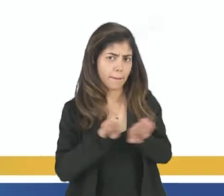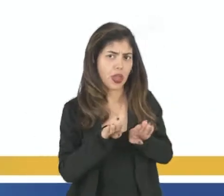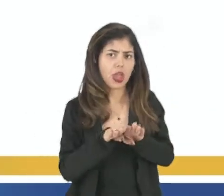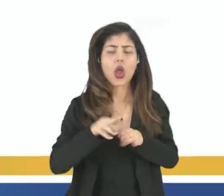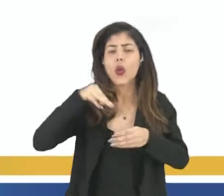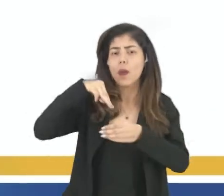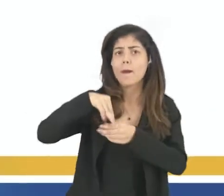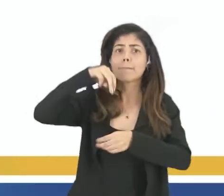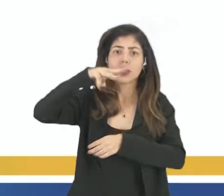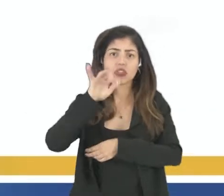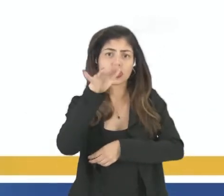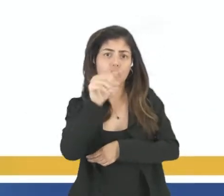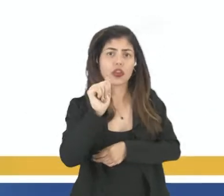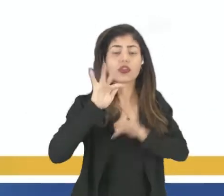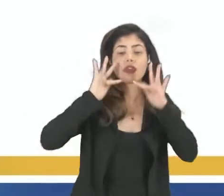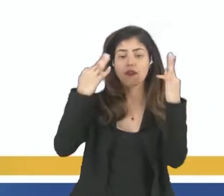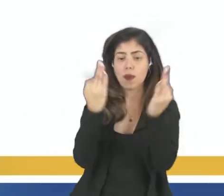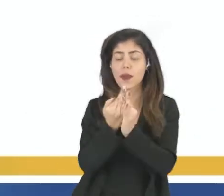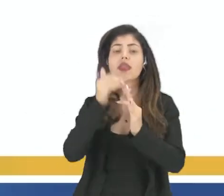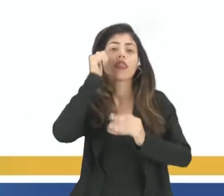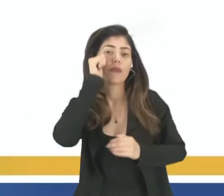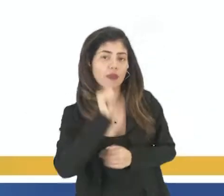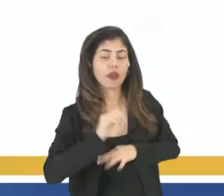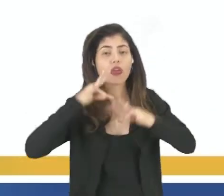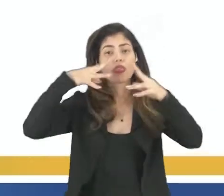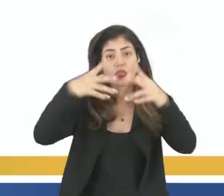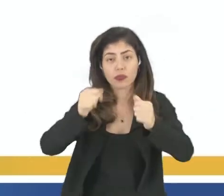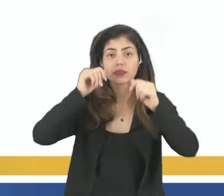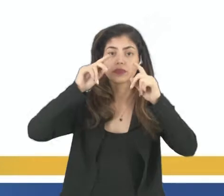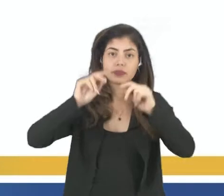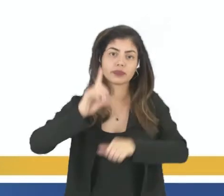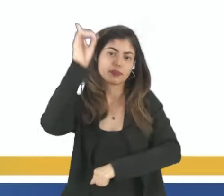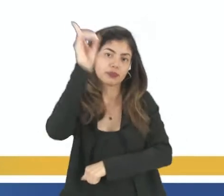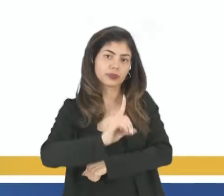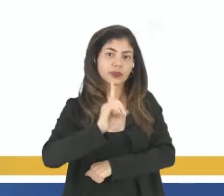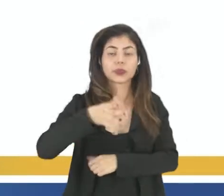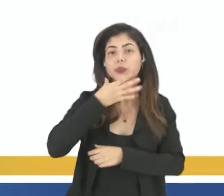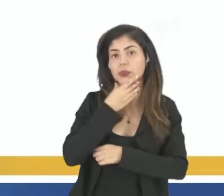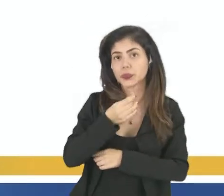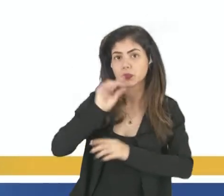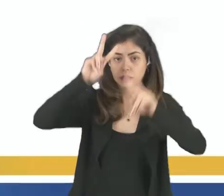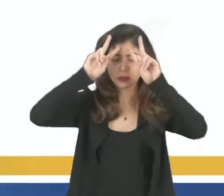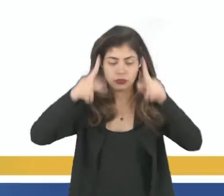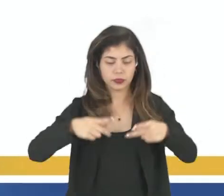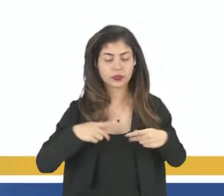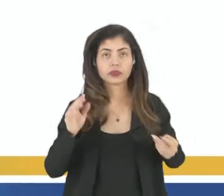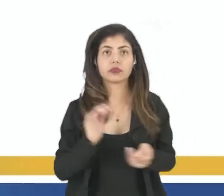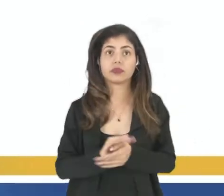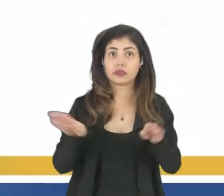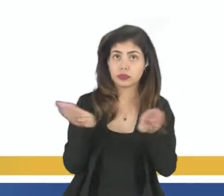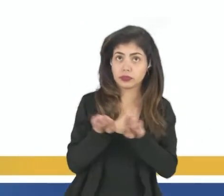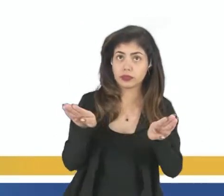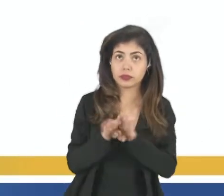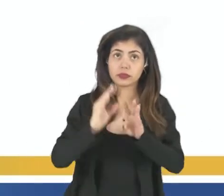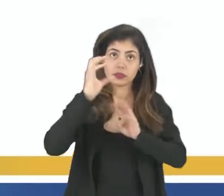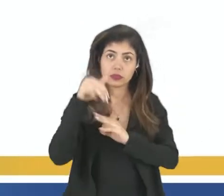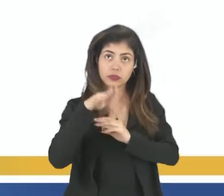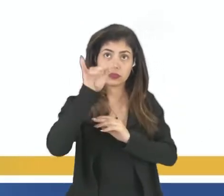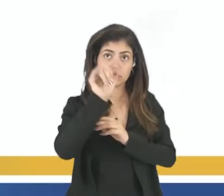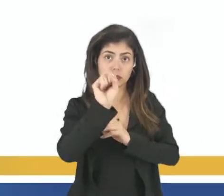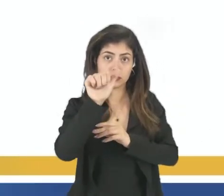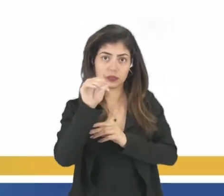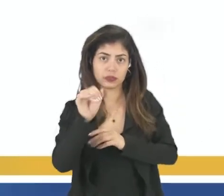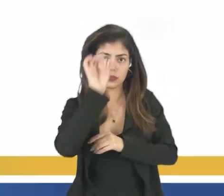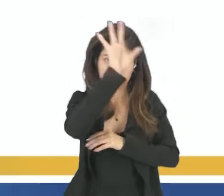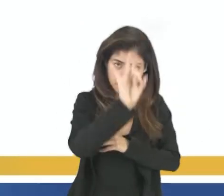da Família, da Mulher e dos Direitos Humanos. No plano nacional, aí tem a Comissão Nacional de Direitos Humanos, que